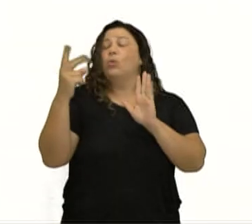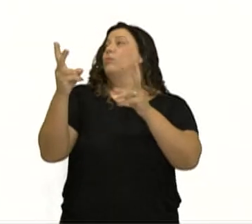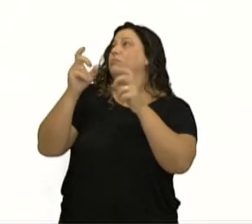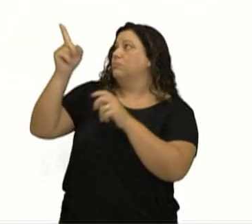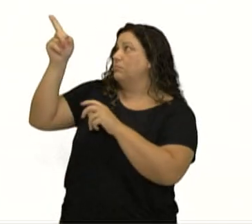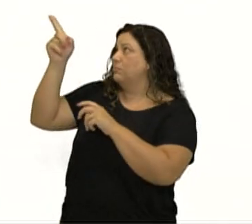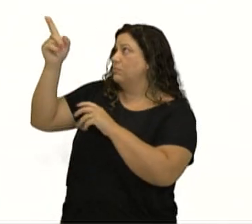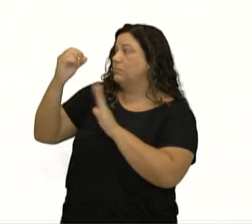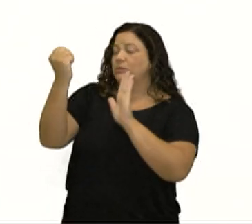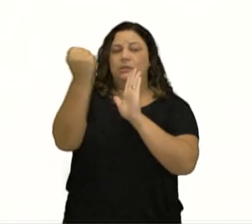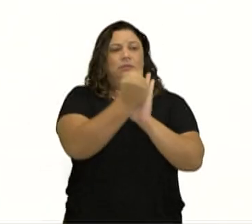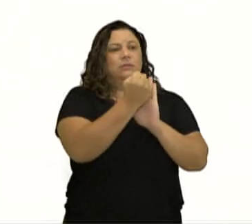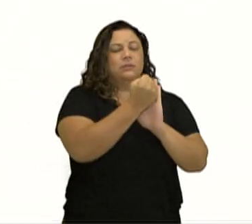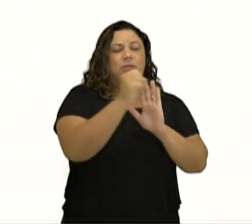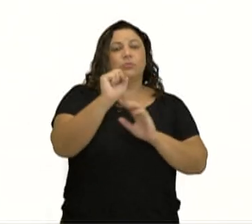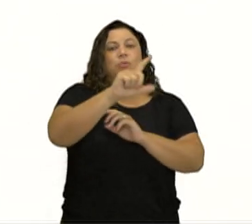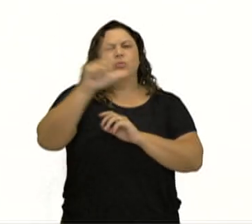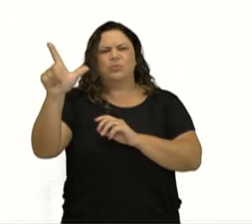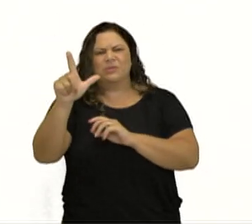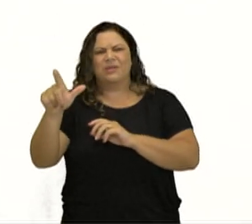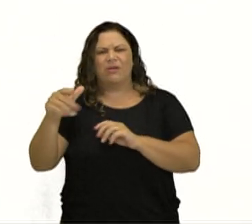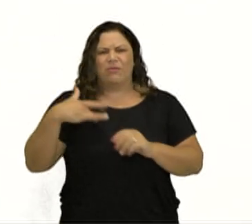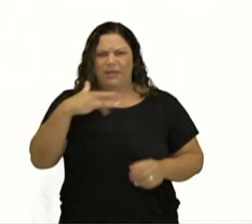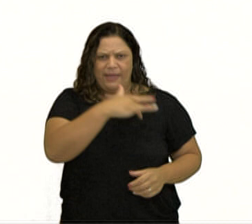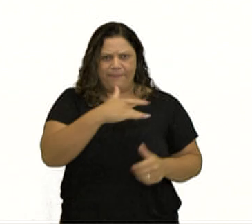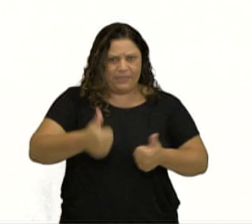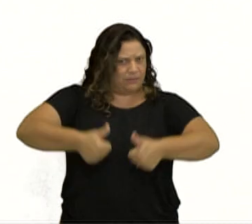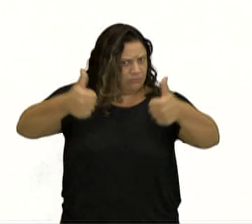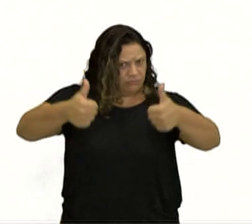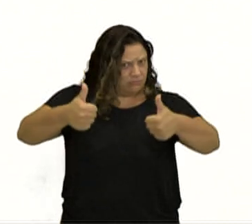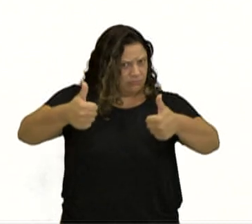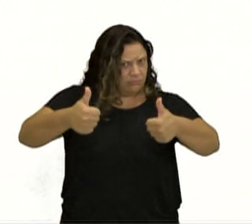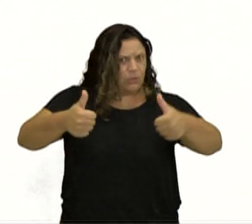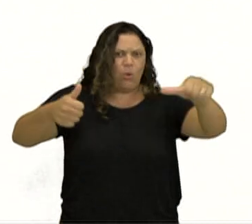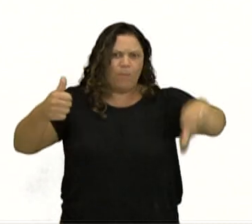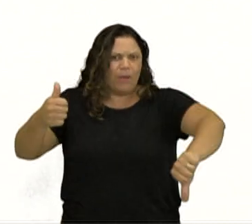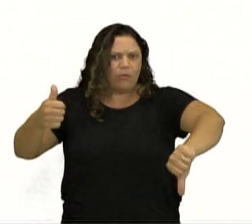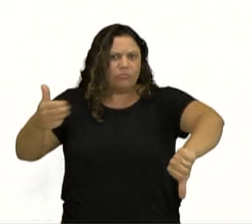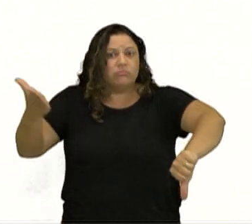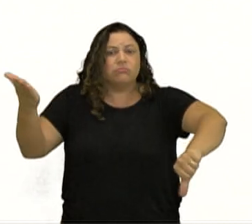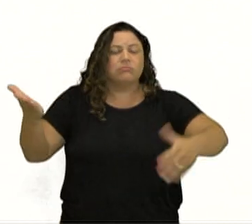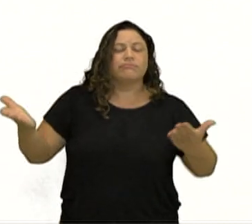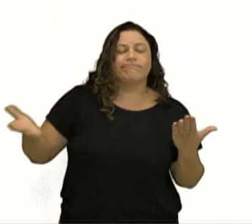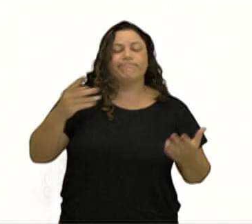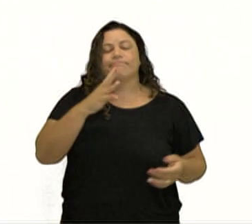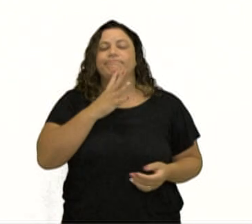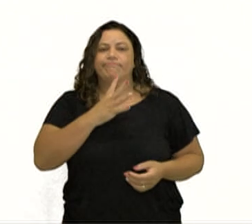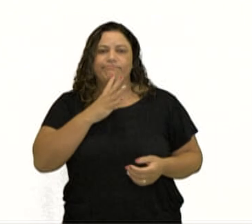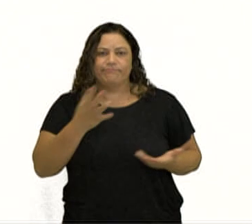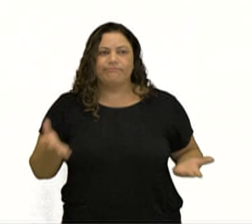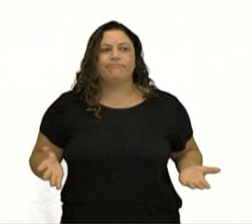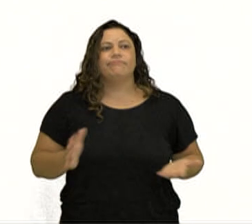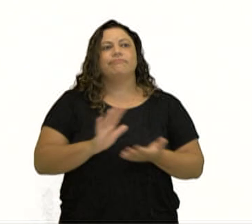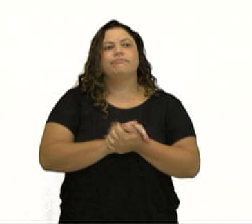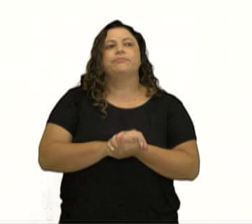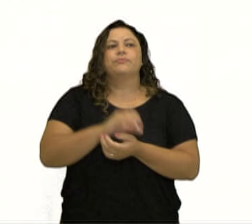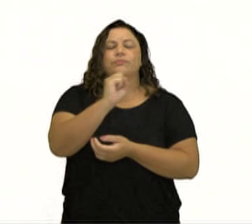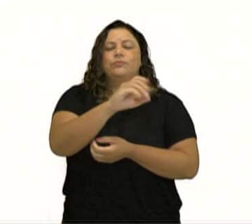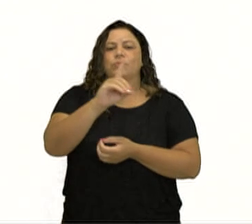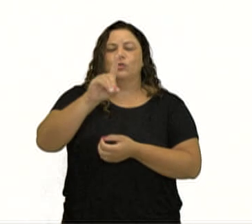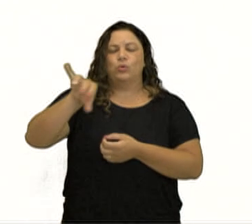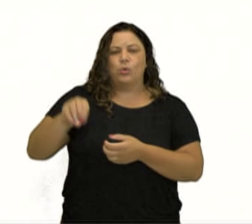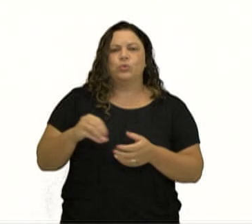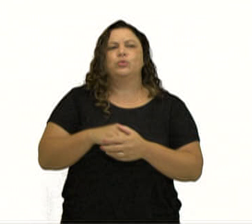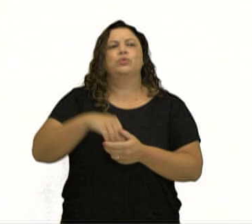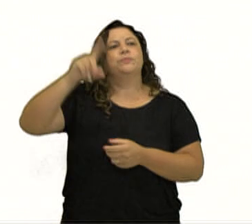de sódio. Faz bem? Faz mal? Vamos conhecer? Vamos saber disso? O sódio